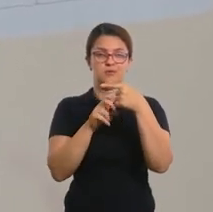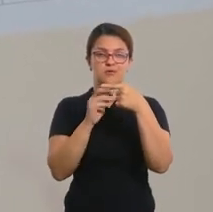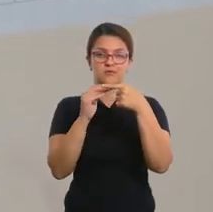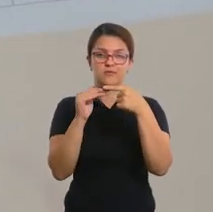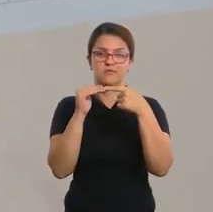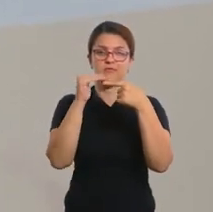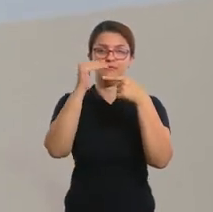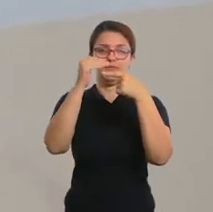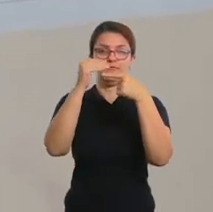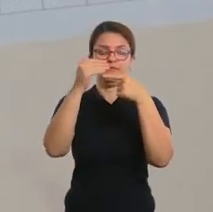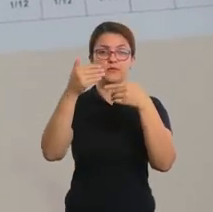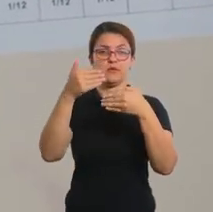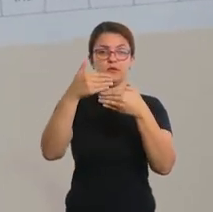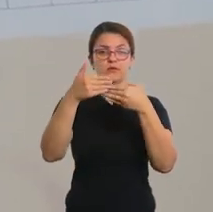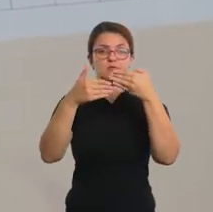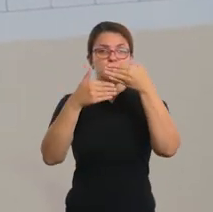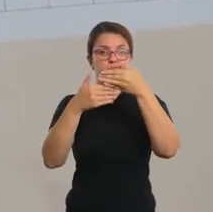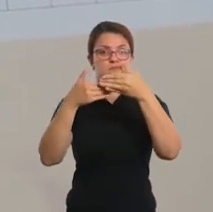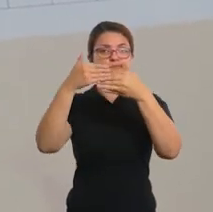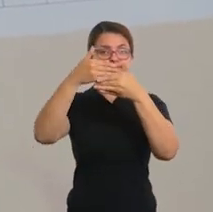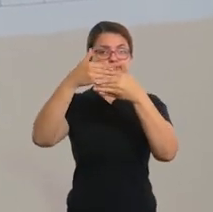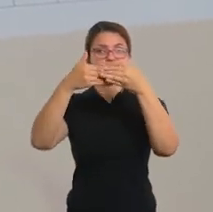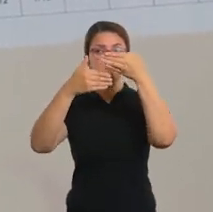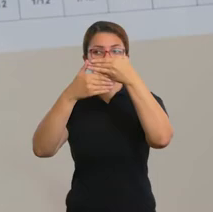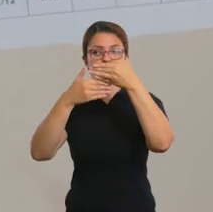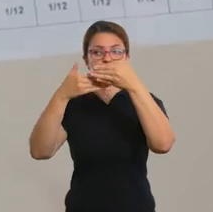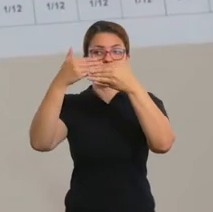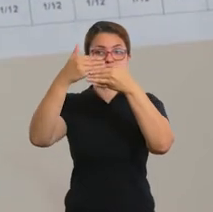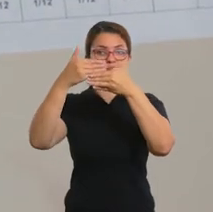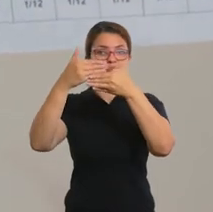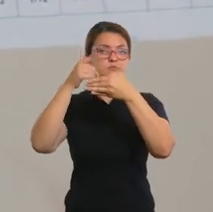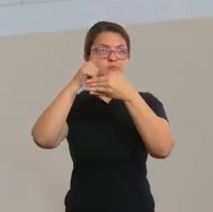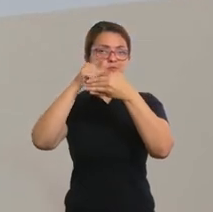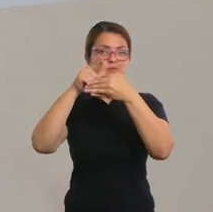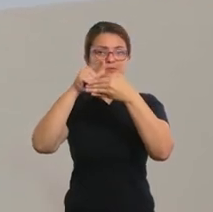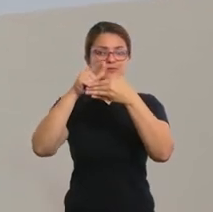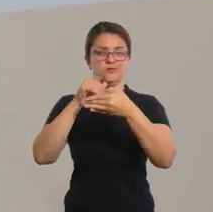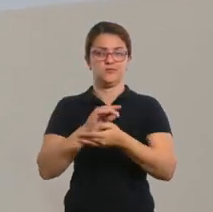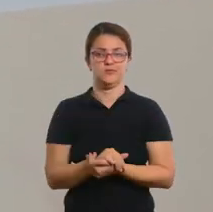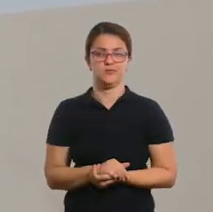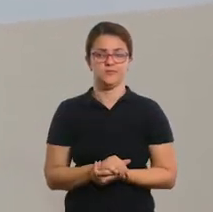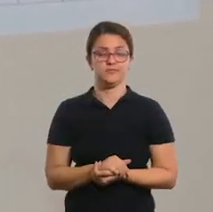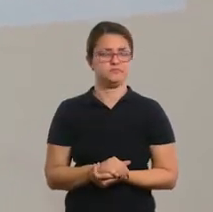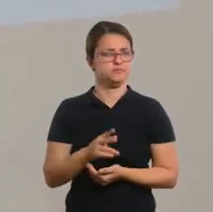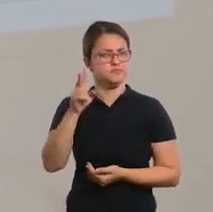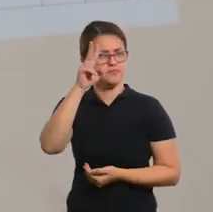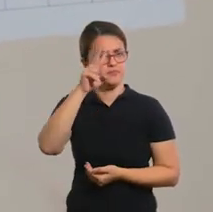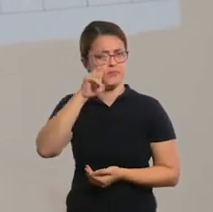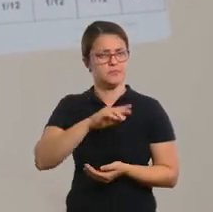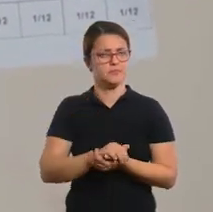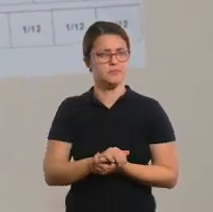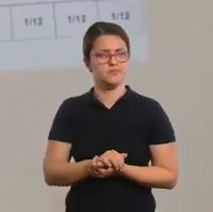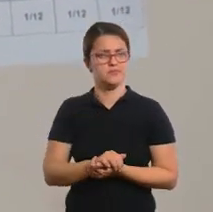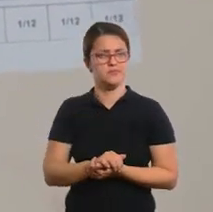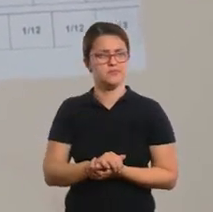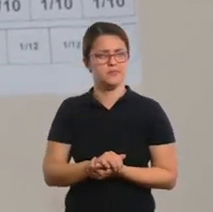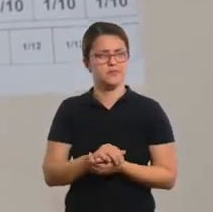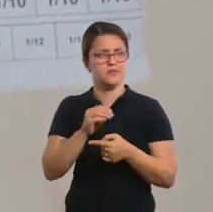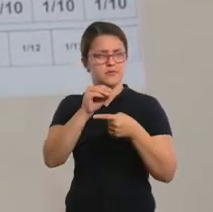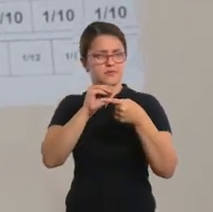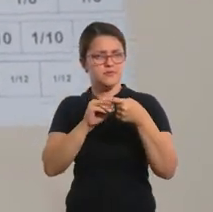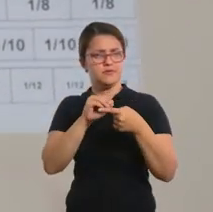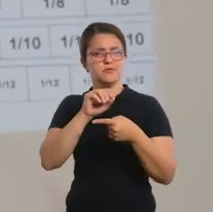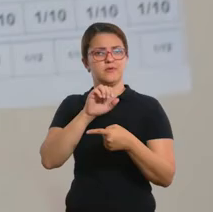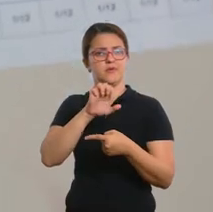assim sucessivamente até vocês chegarem no topo do muro. Não esqueçam que na fração equivalente vocês